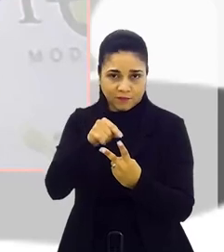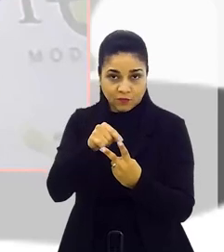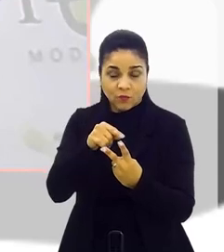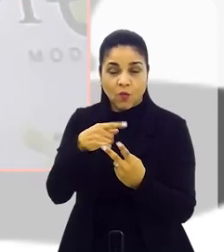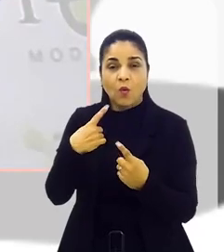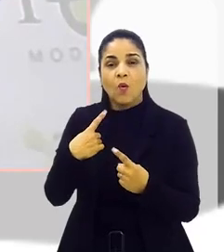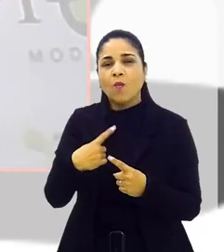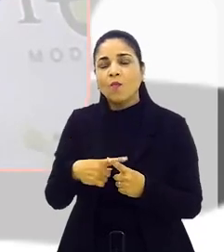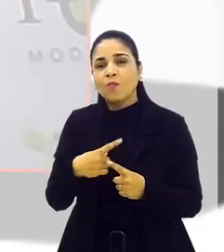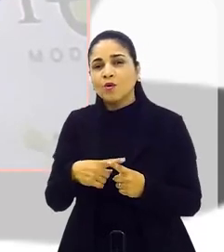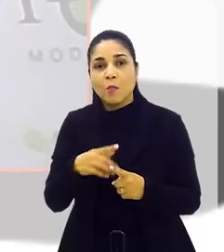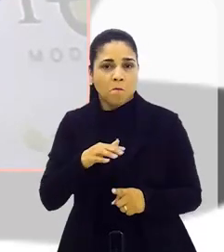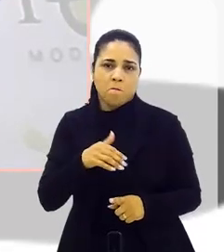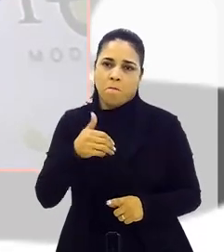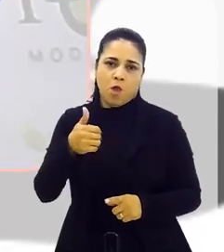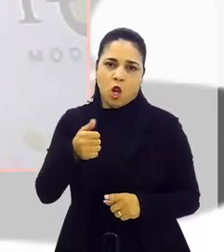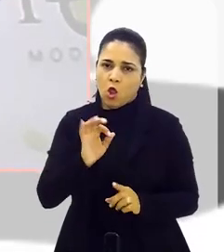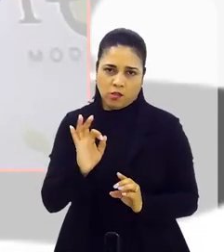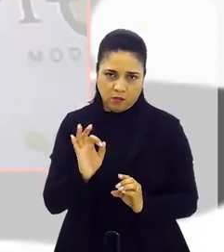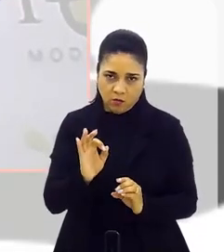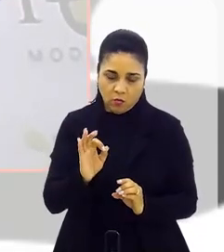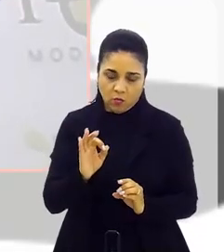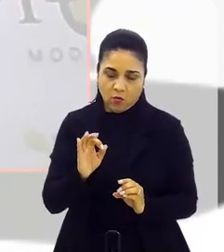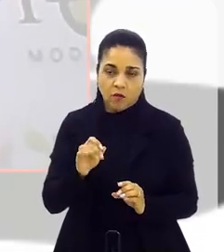realmente não são